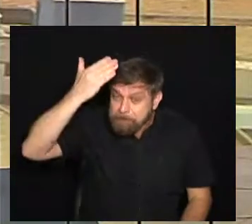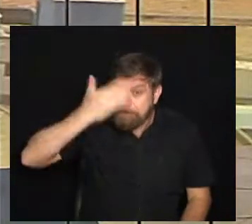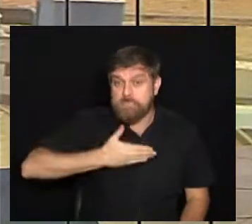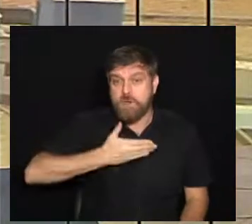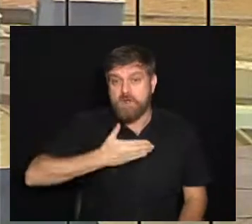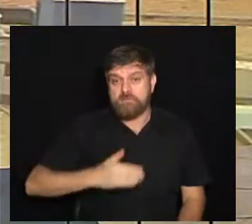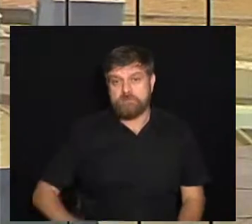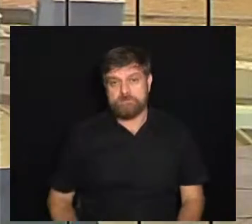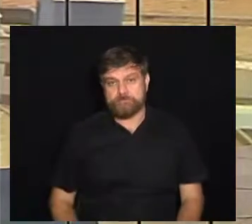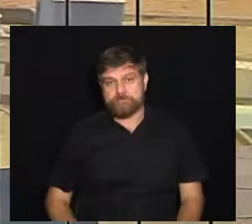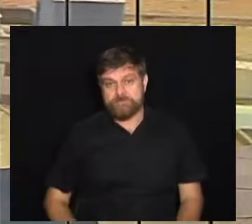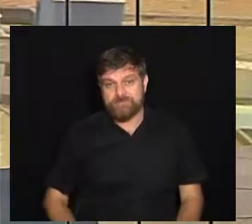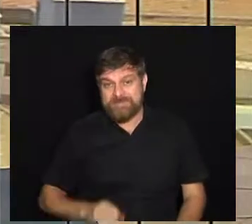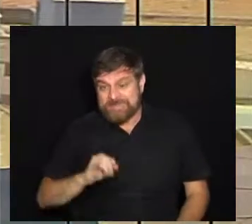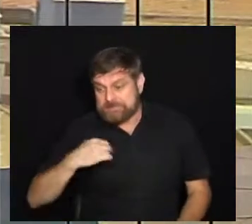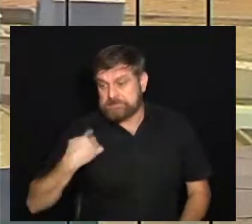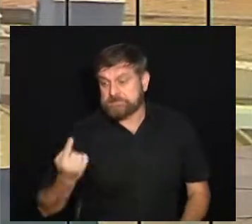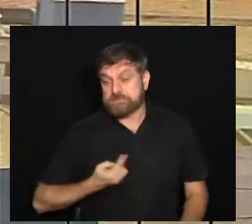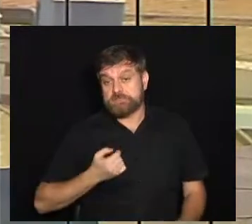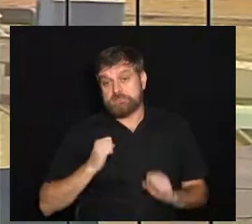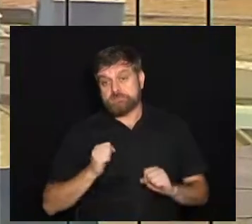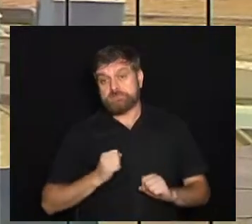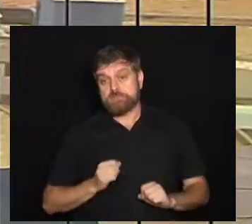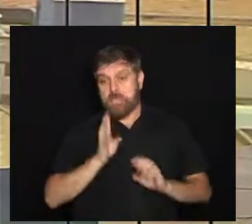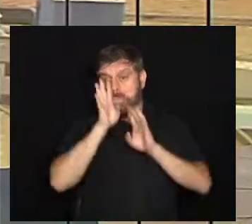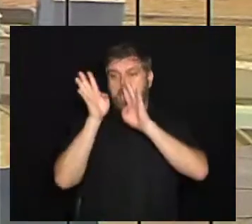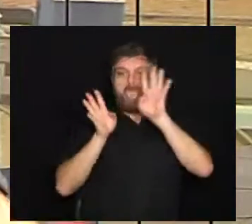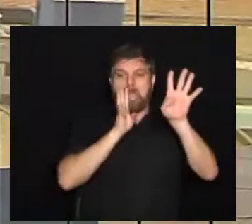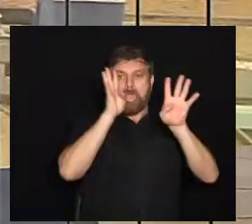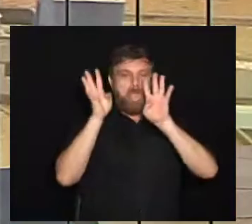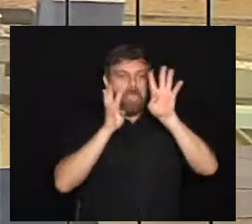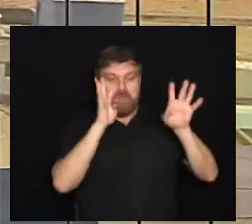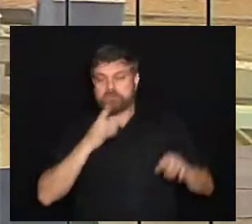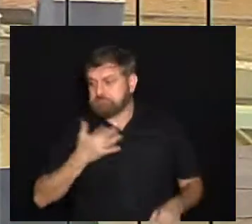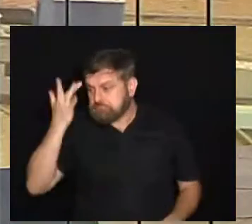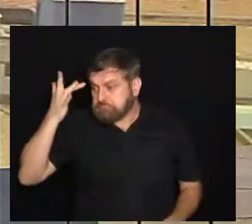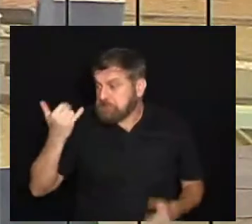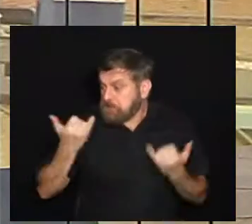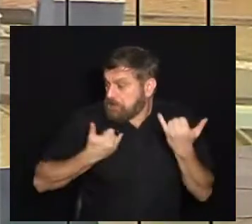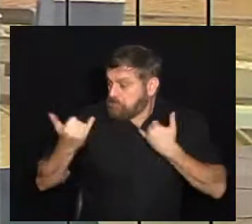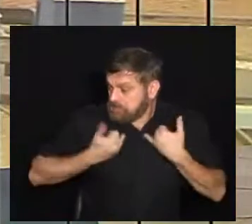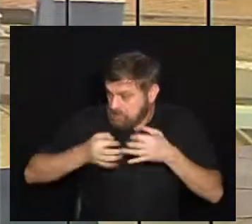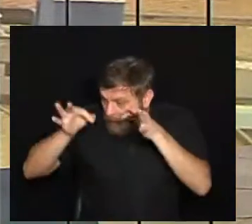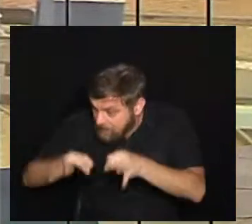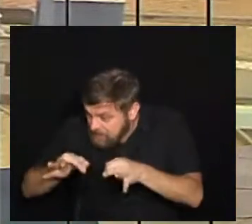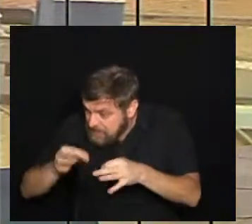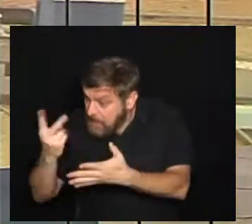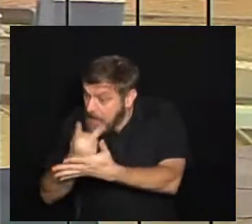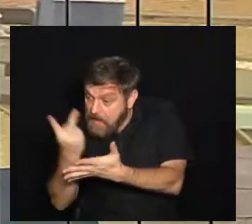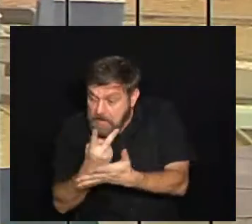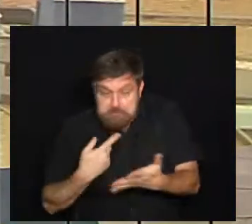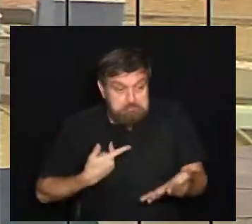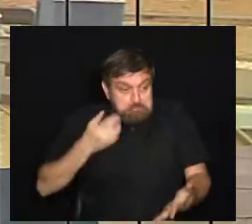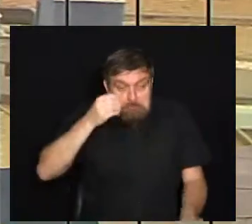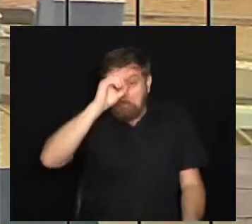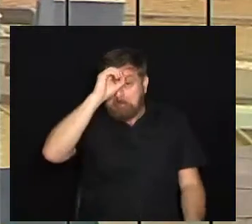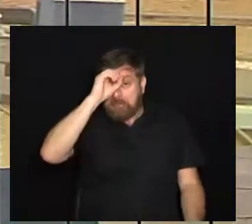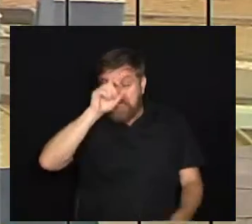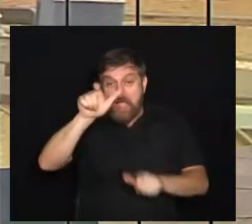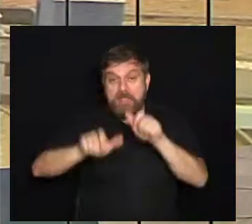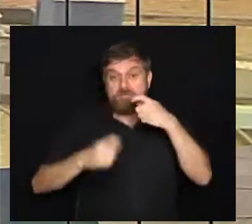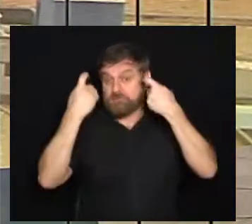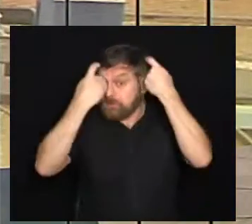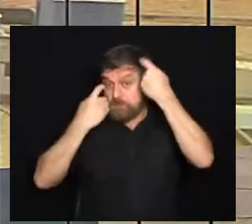evidência mais ou menos consolidada né senão a gente realmente fica imersa no oceano de desinformação de confusão que só leva as pessoas a mais ansiedade